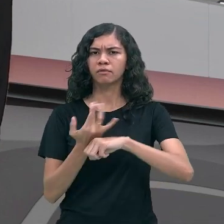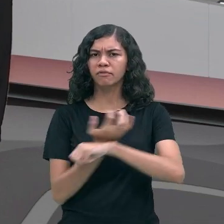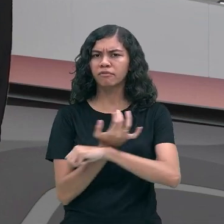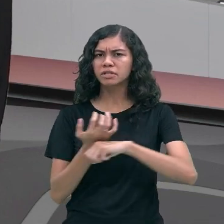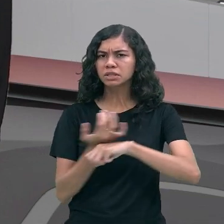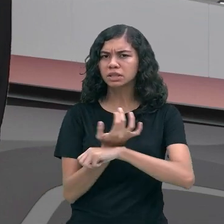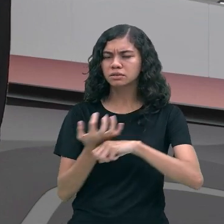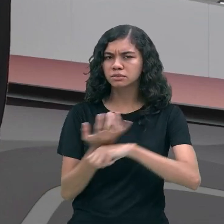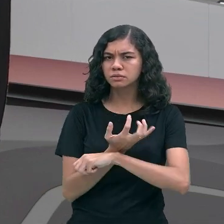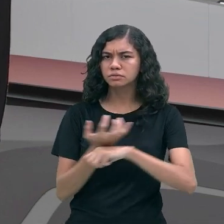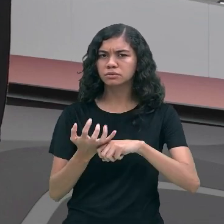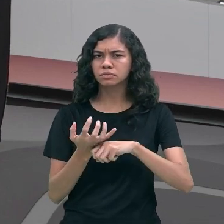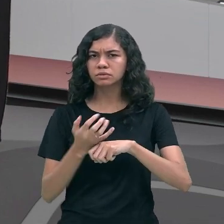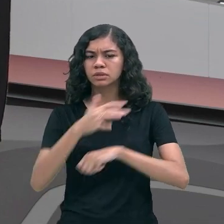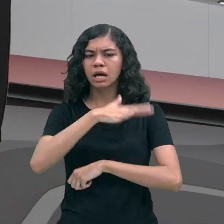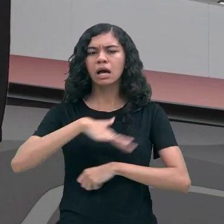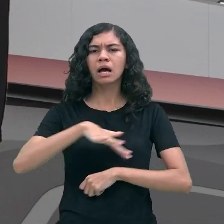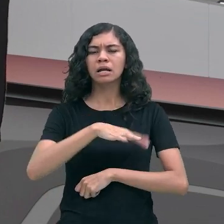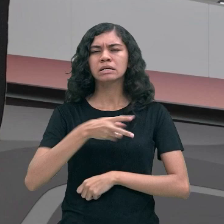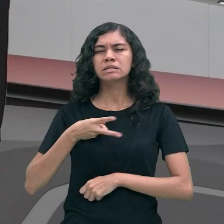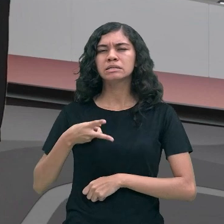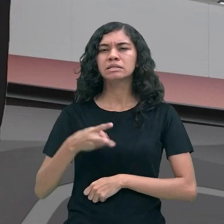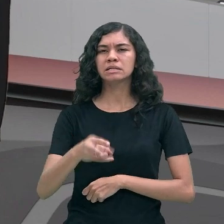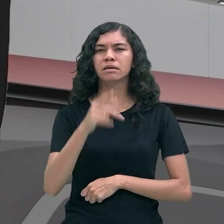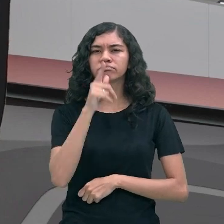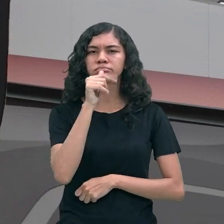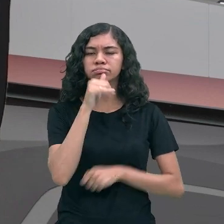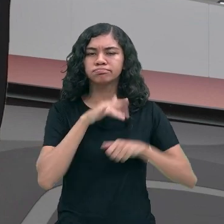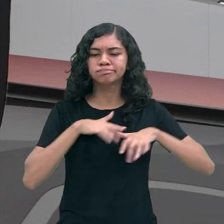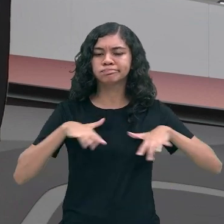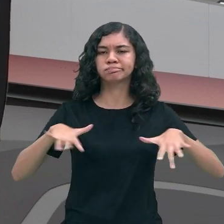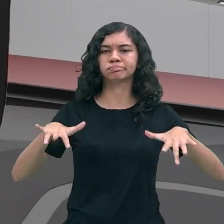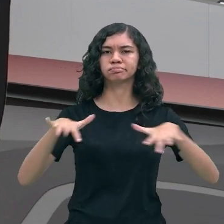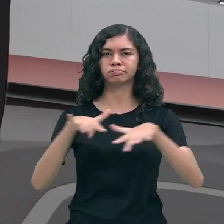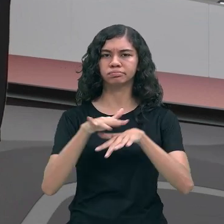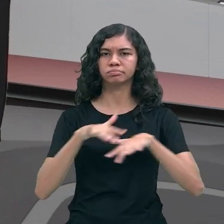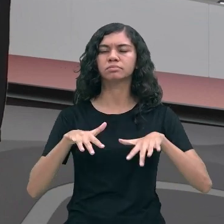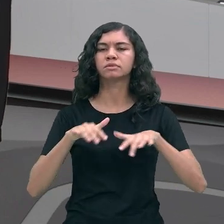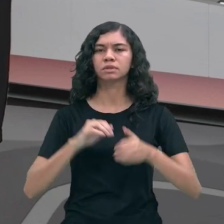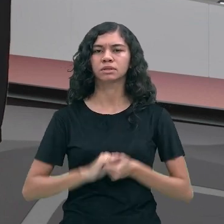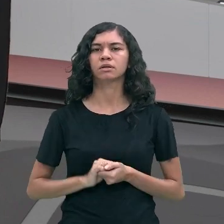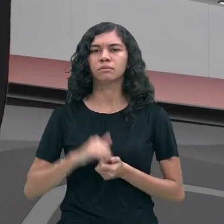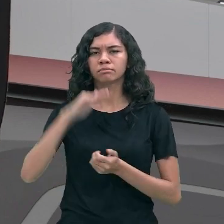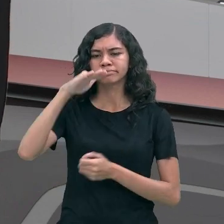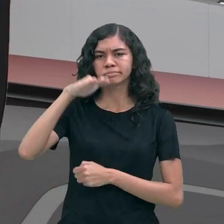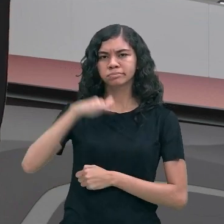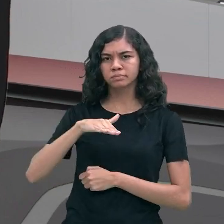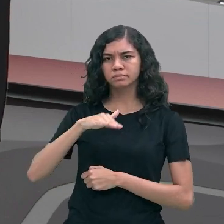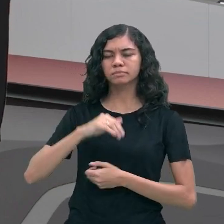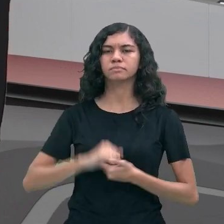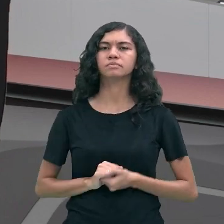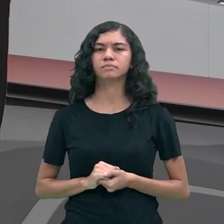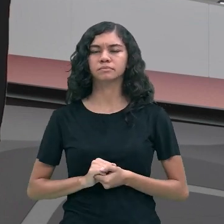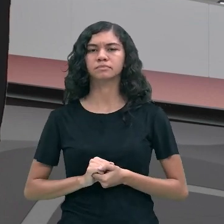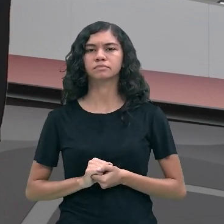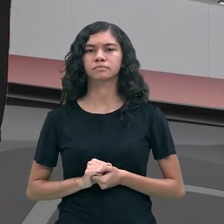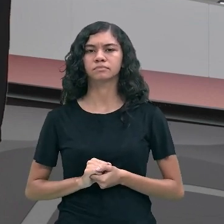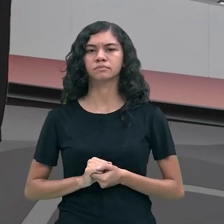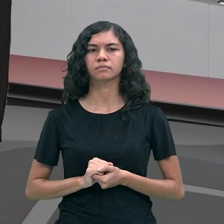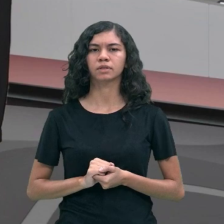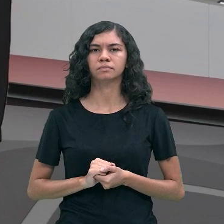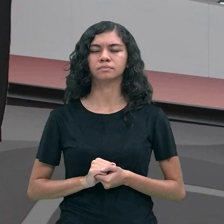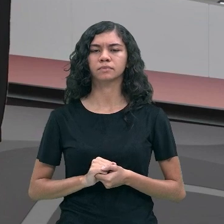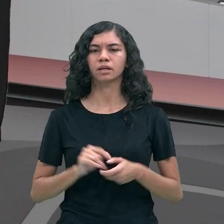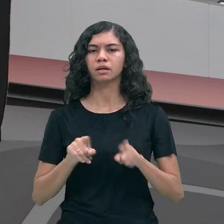que estão constantemente alagadas, então elas estão localizadas em menores altitudes. A gente verifica também que ali a gente vai